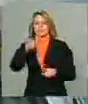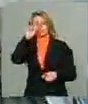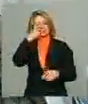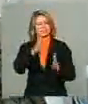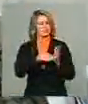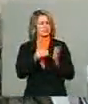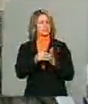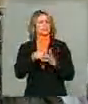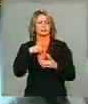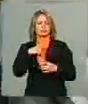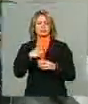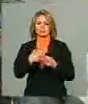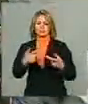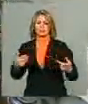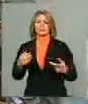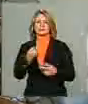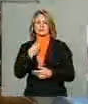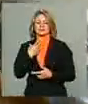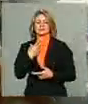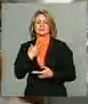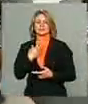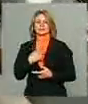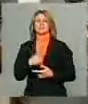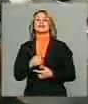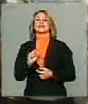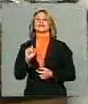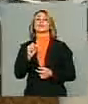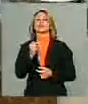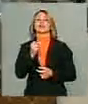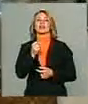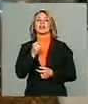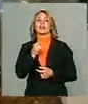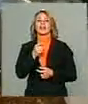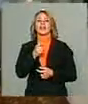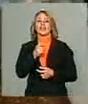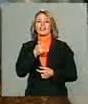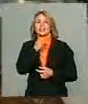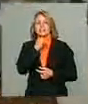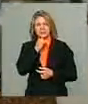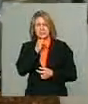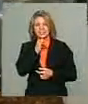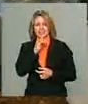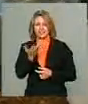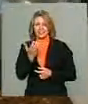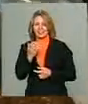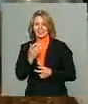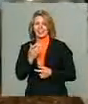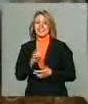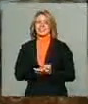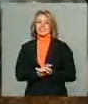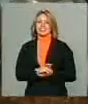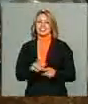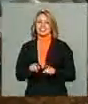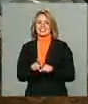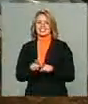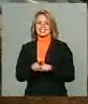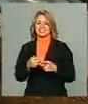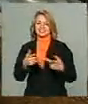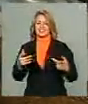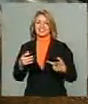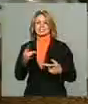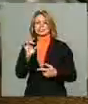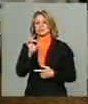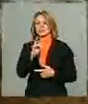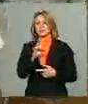a ó qu quer provar quer provar Ih só tem